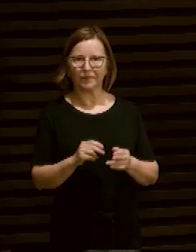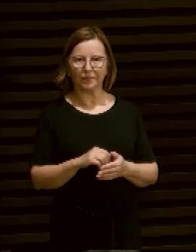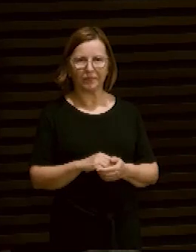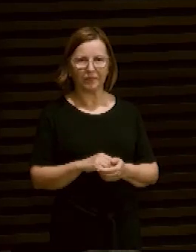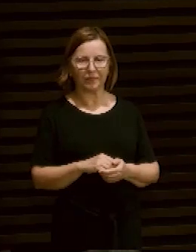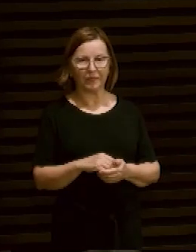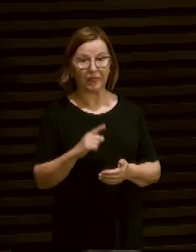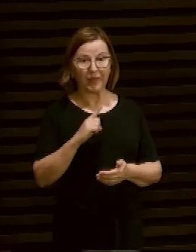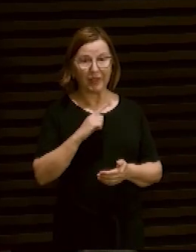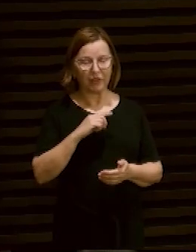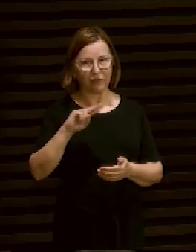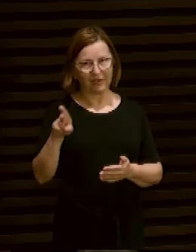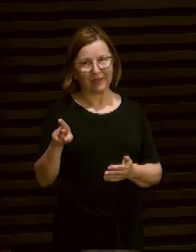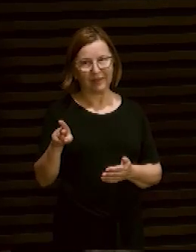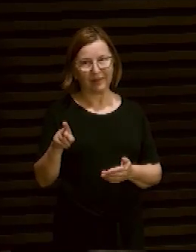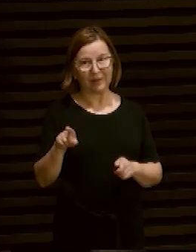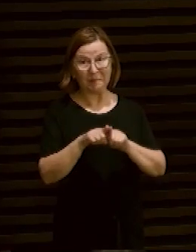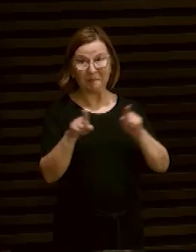diferença. Jesus, todavia,